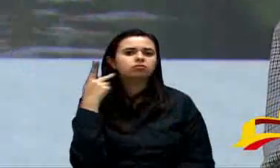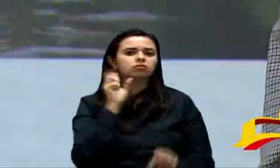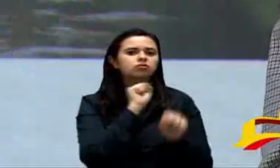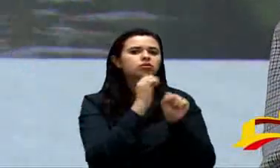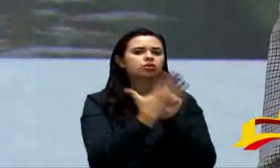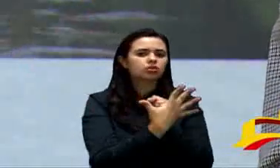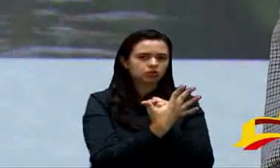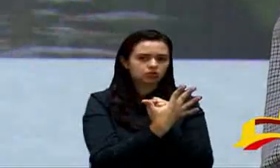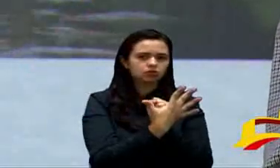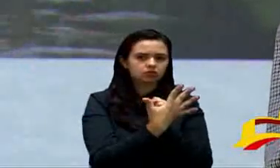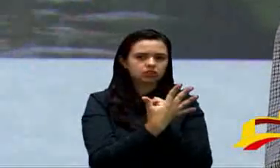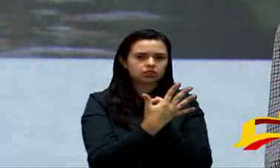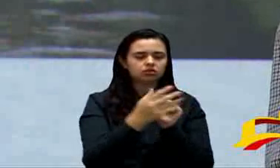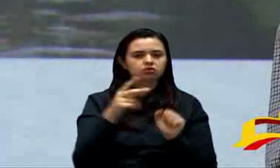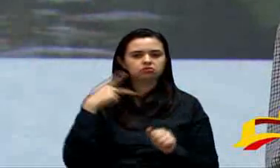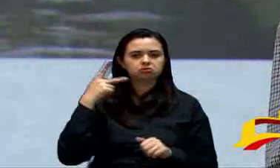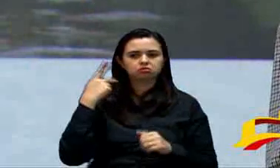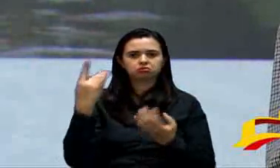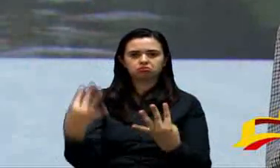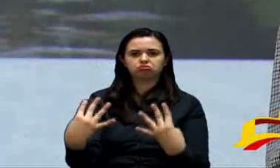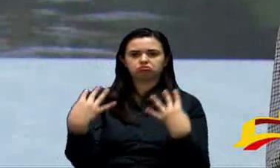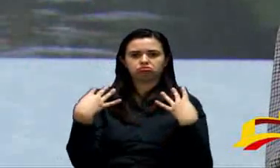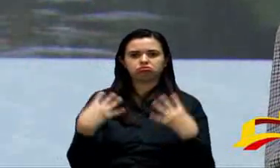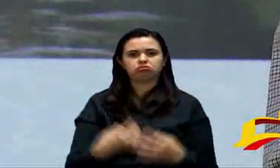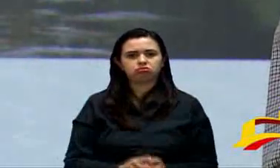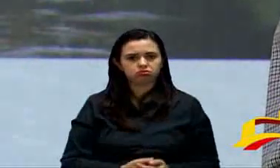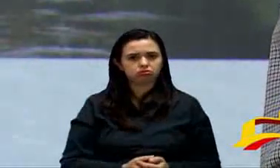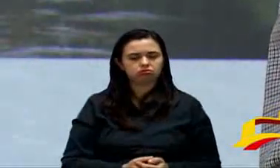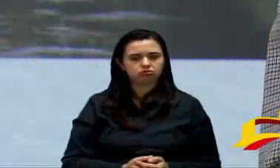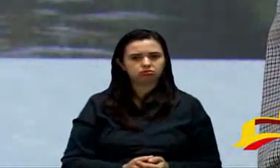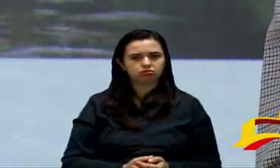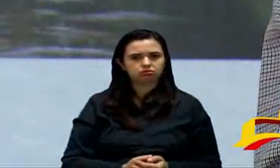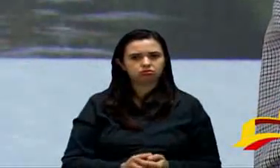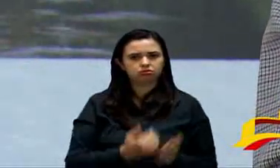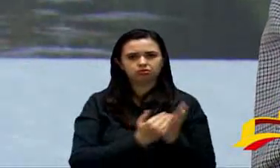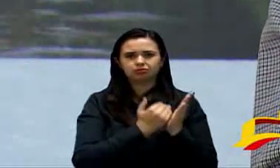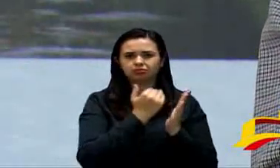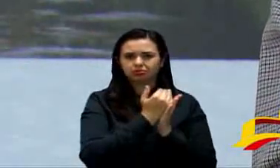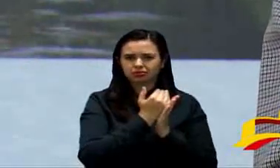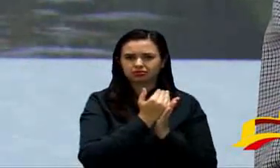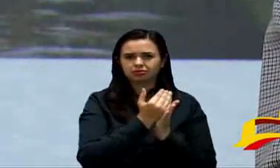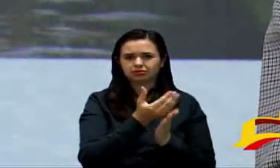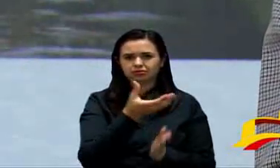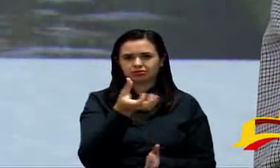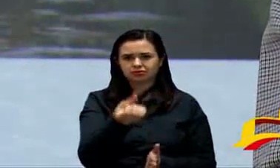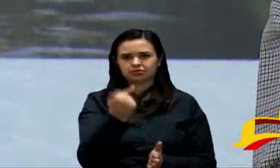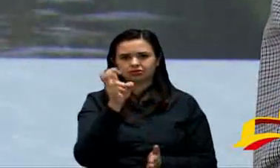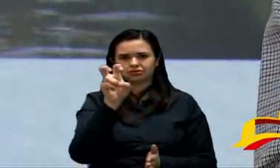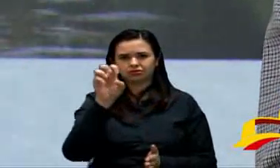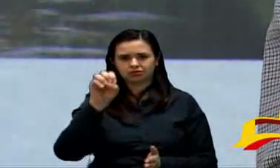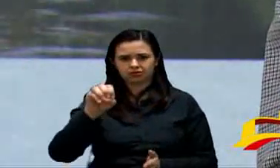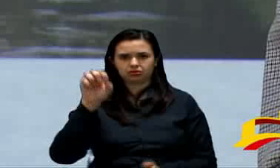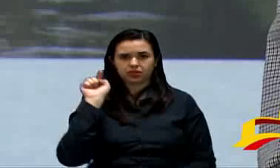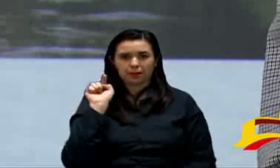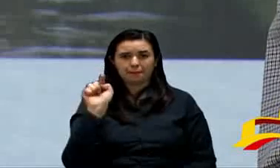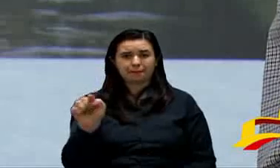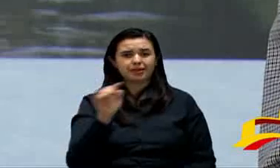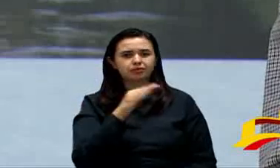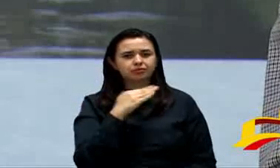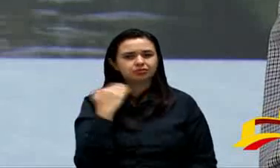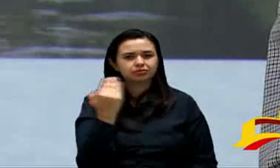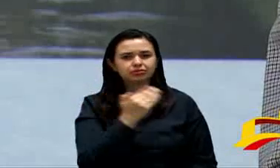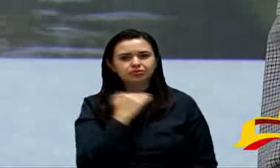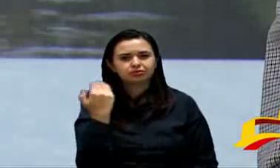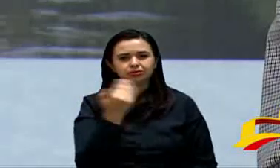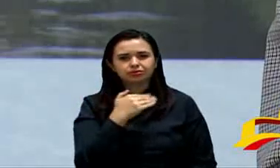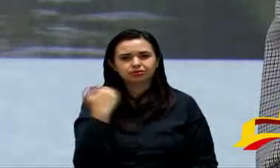combate ao Covid neste país, com mais de 650 mil mortos. A aquisição